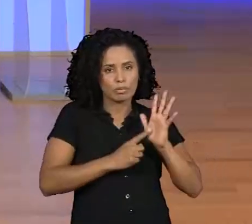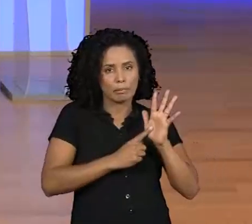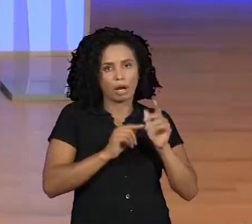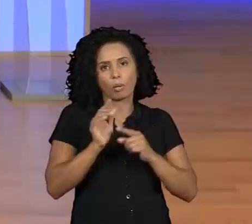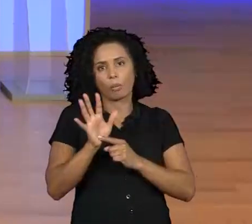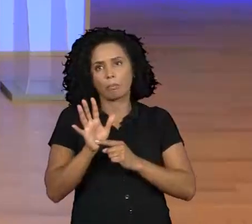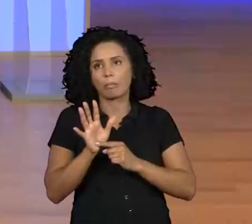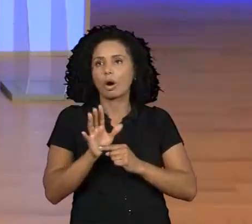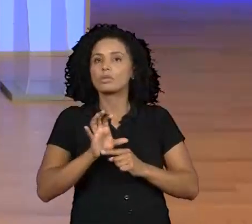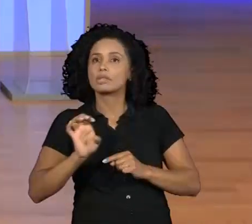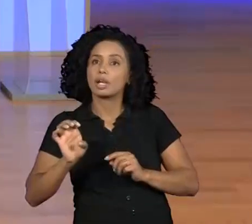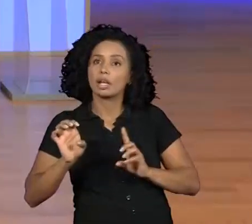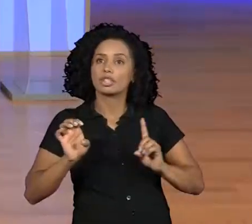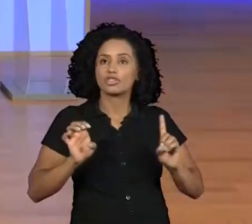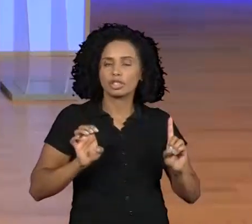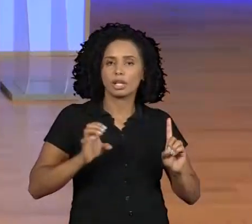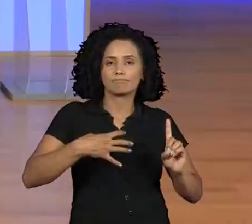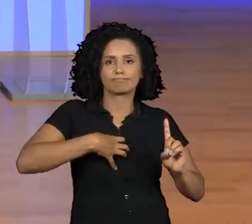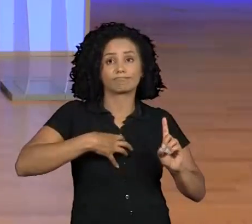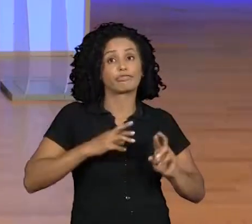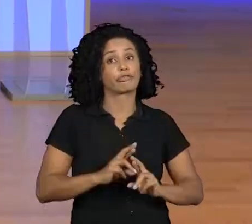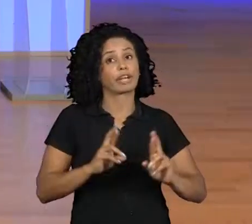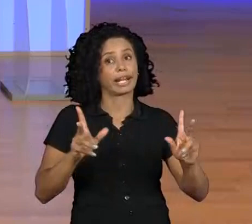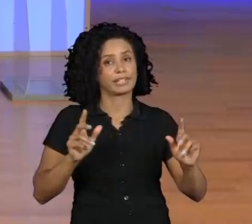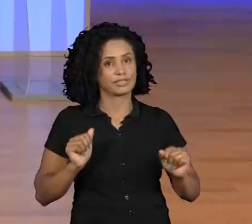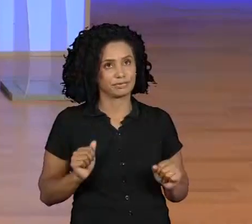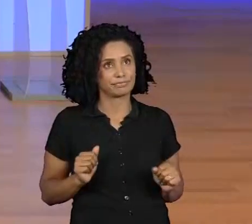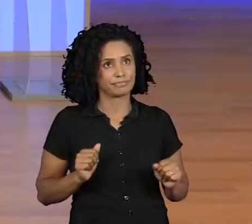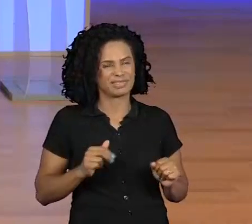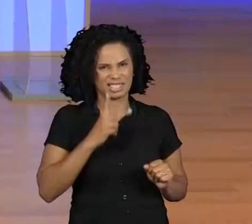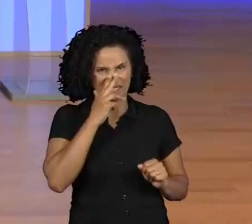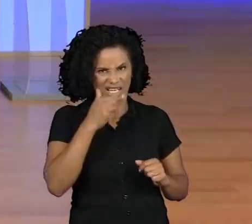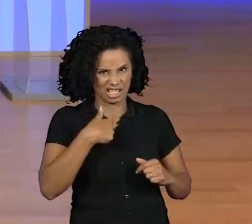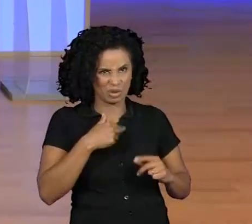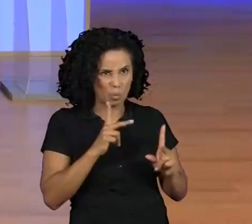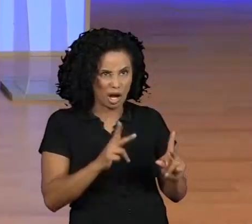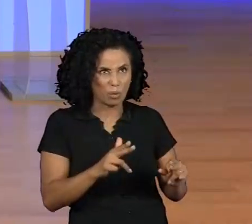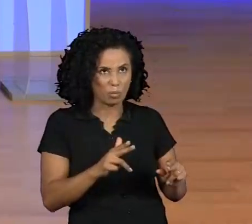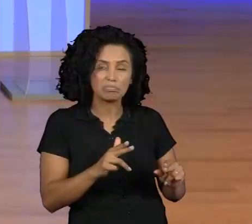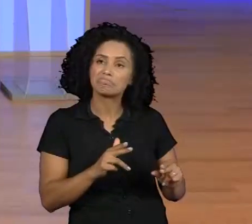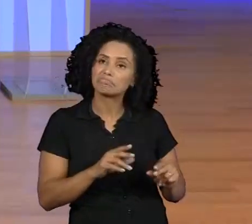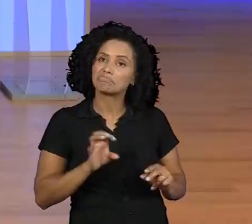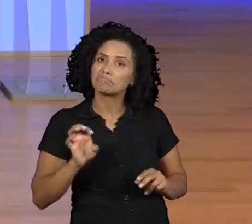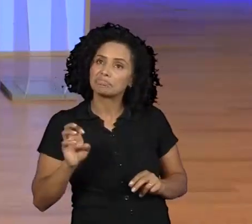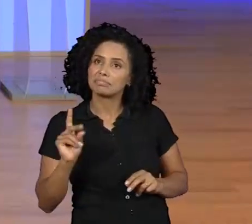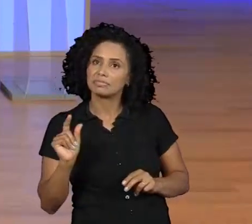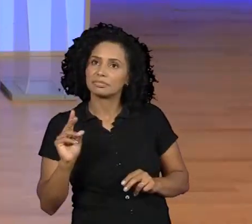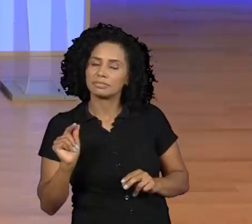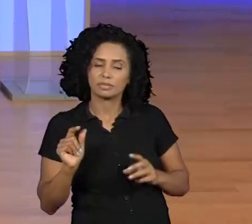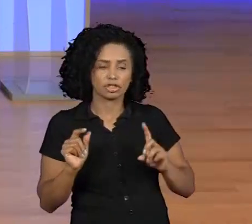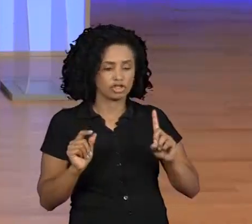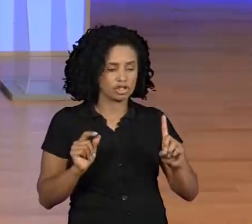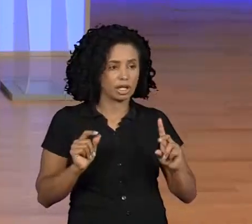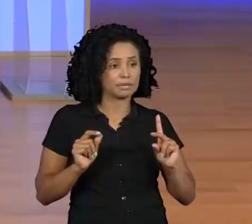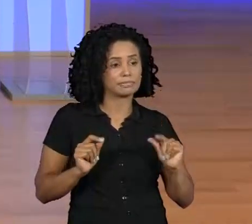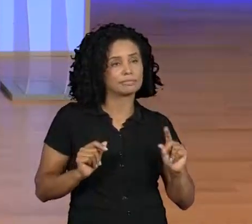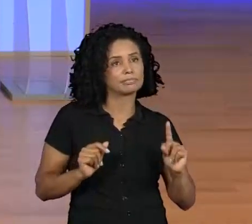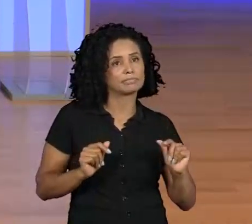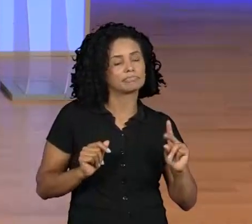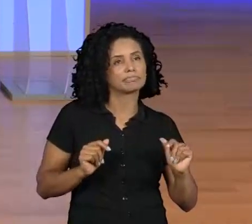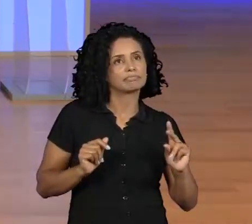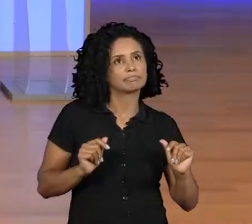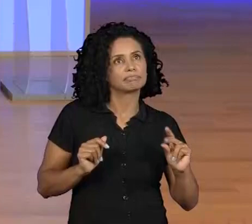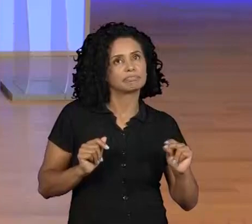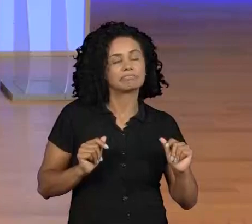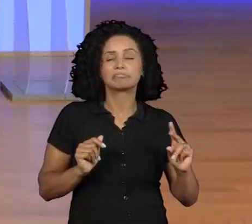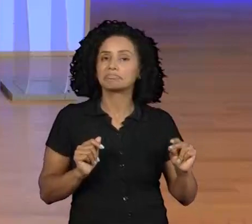mãos, dá diferença. Será que o meu também é diferente? Ih, meu estalar de dedos está bem fraquinho, hein?